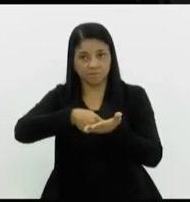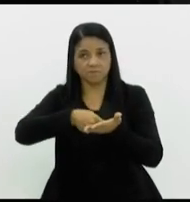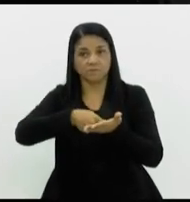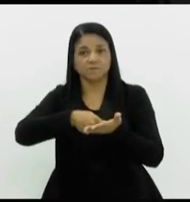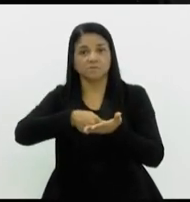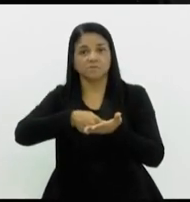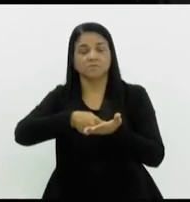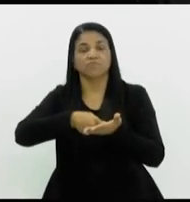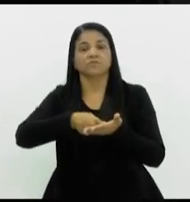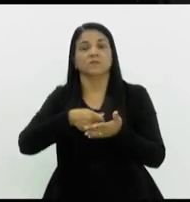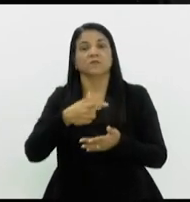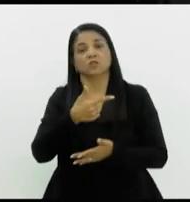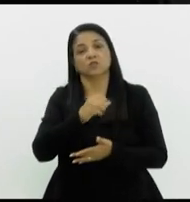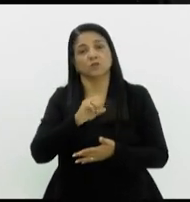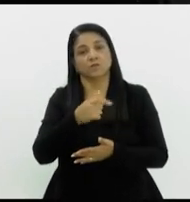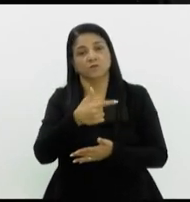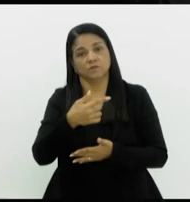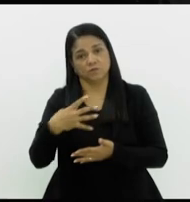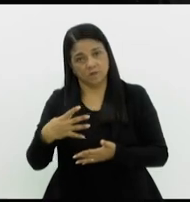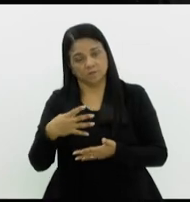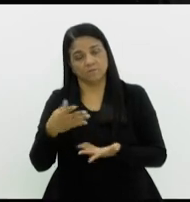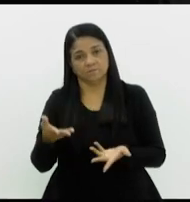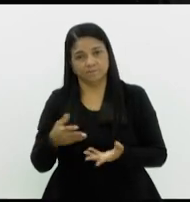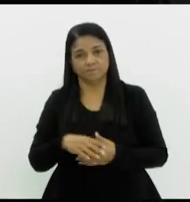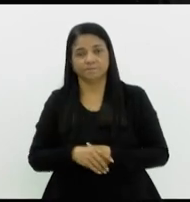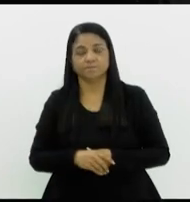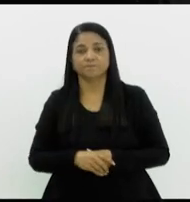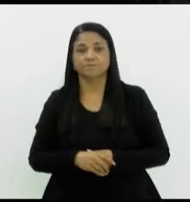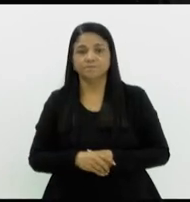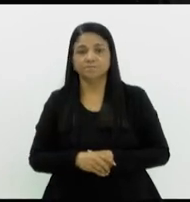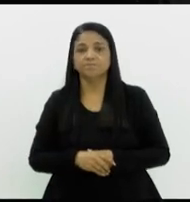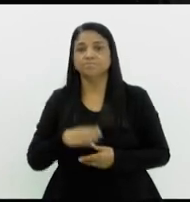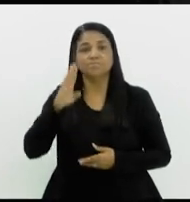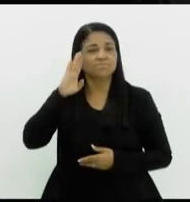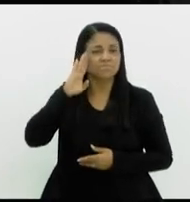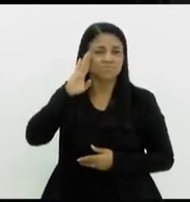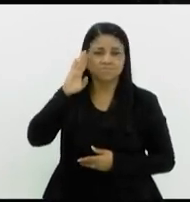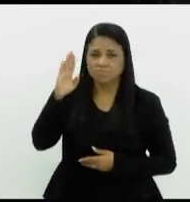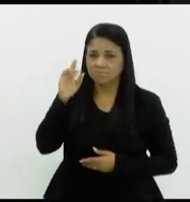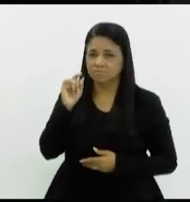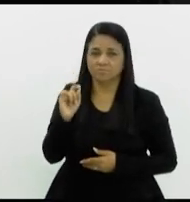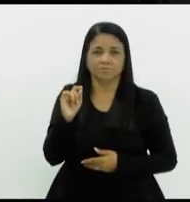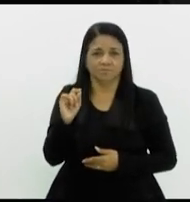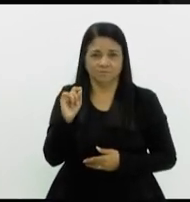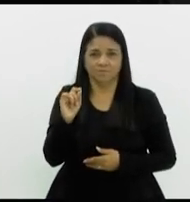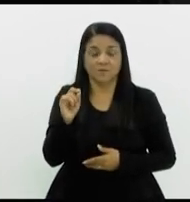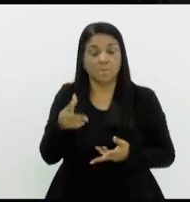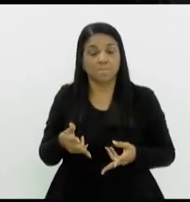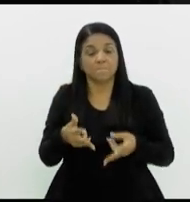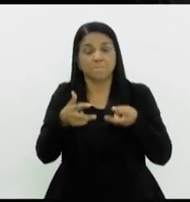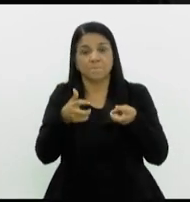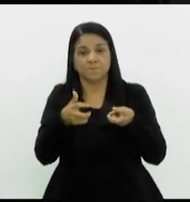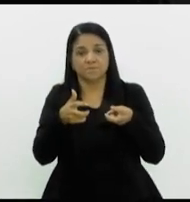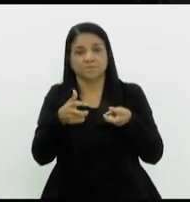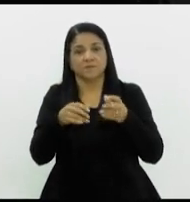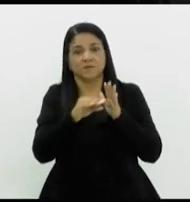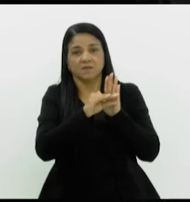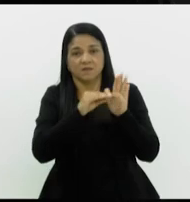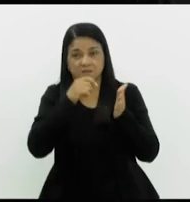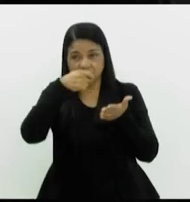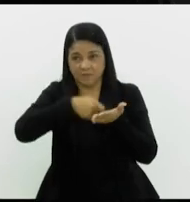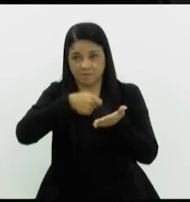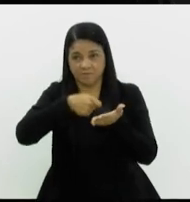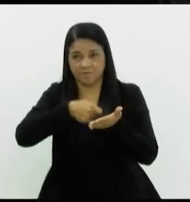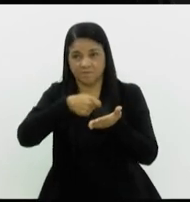este ano de 2024. É fundamental, presidenta, perceber que as emendas